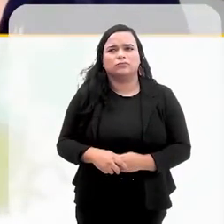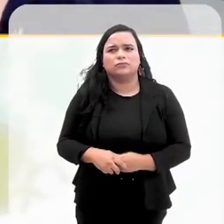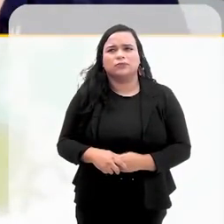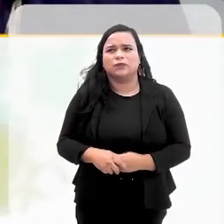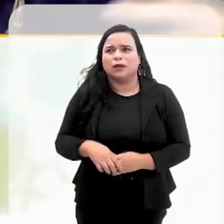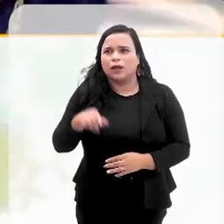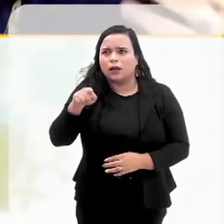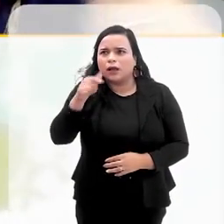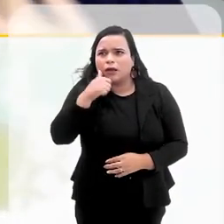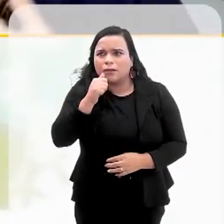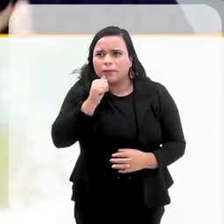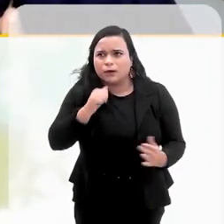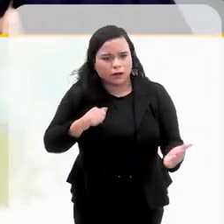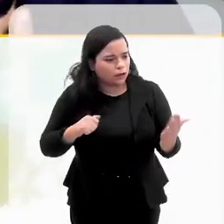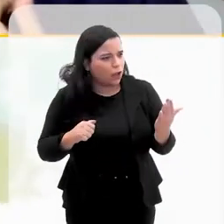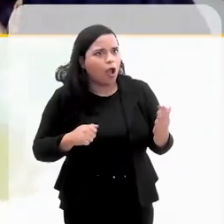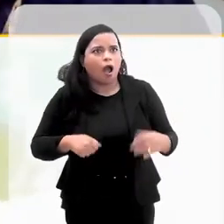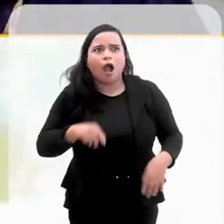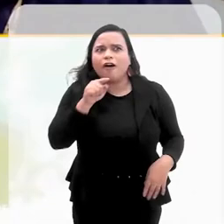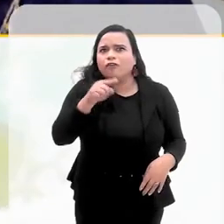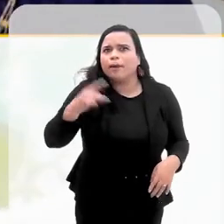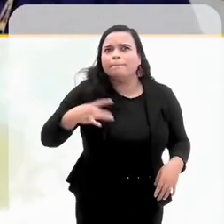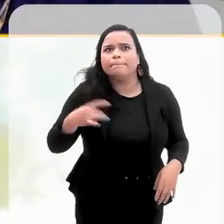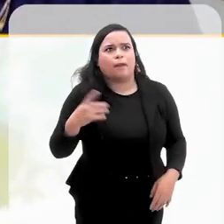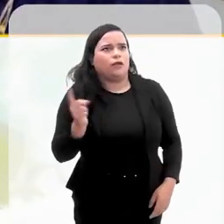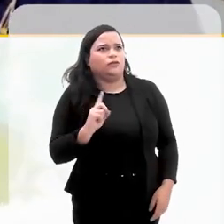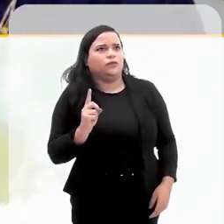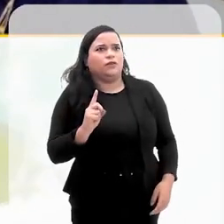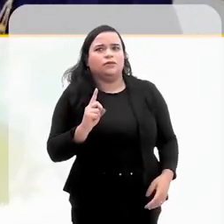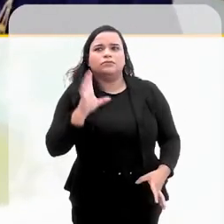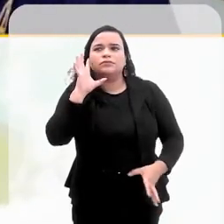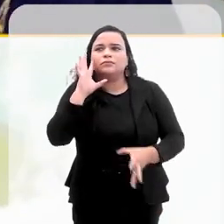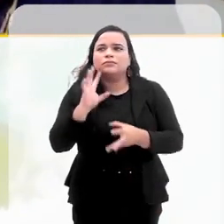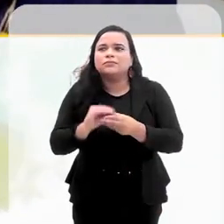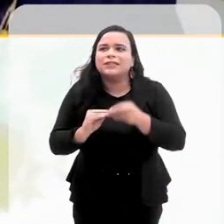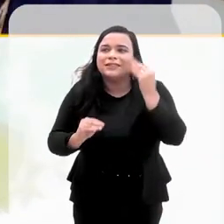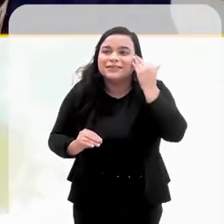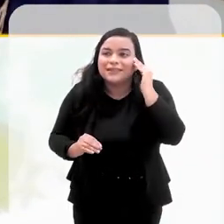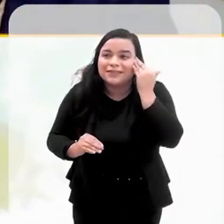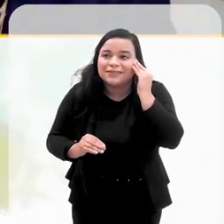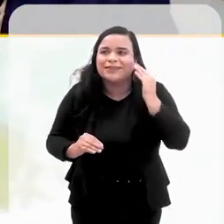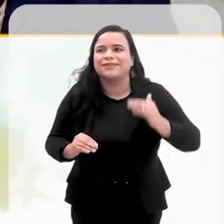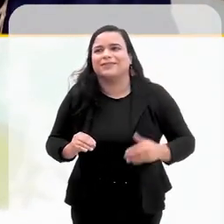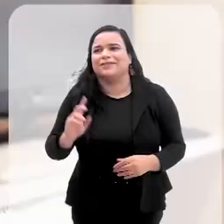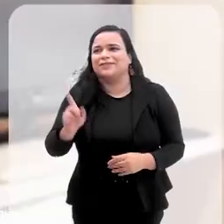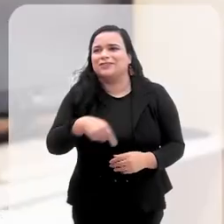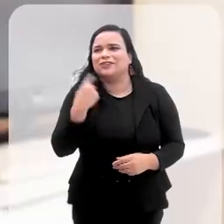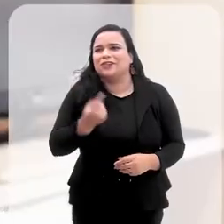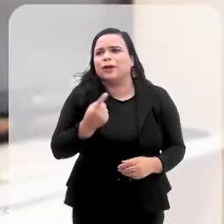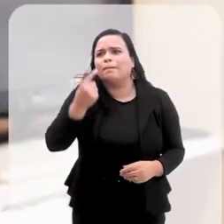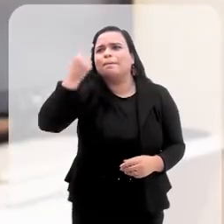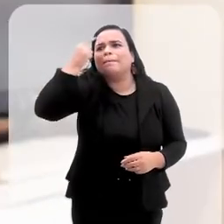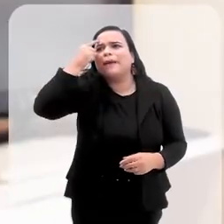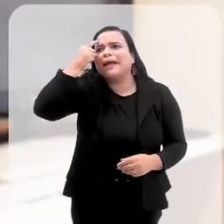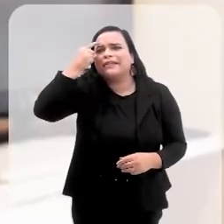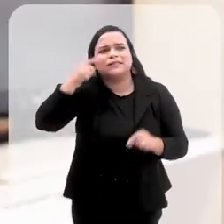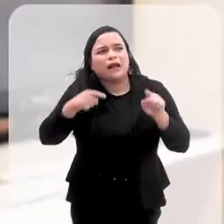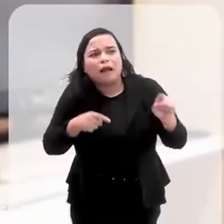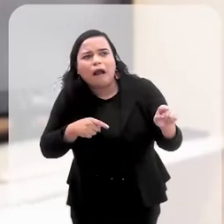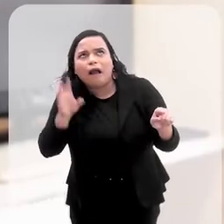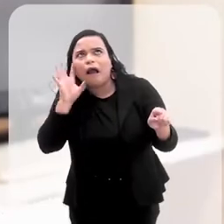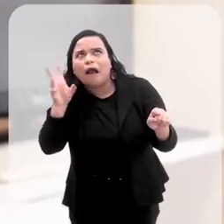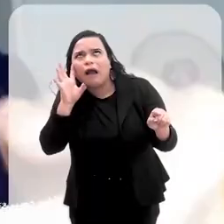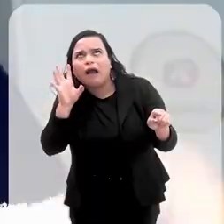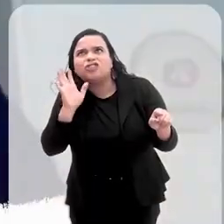não está com medo, não. Porque a gente tem esse hábito de achar tudo, achar que o outro está pensando. Isso na